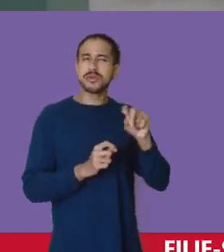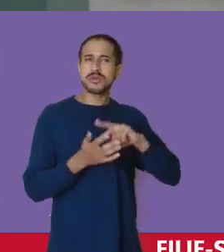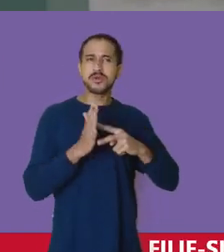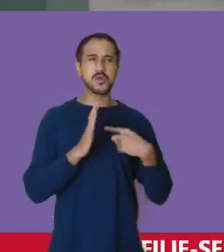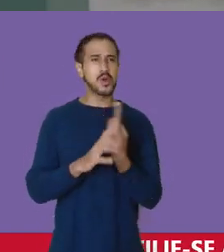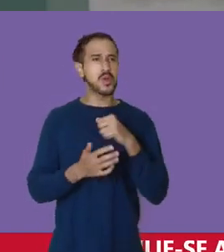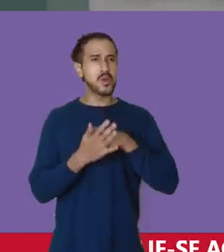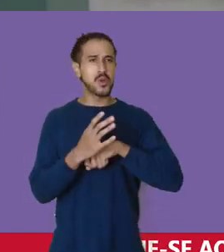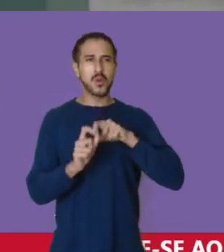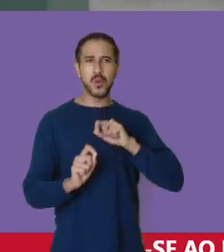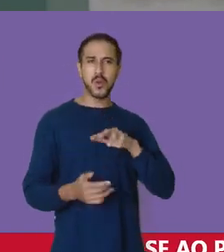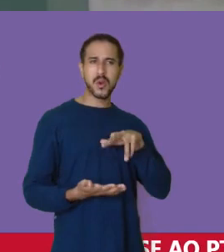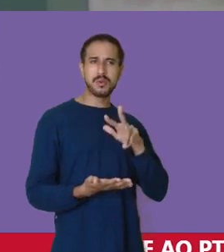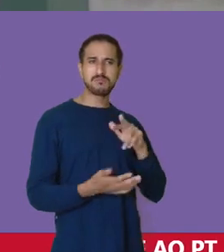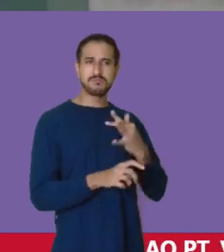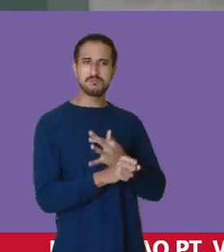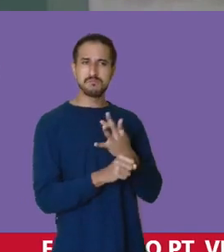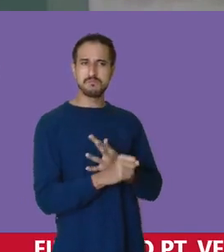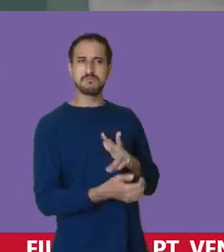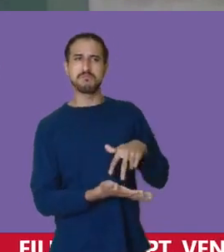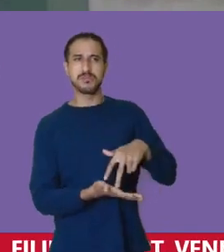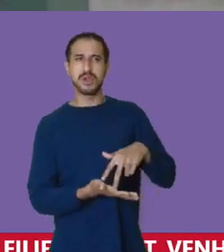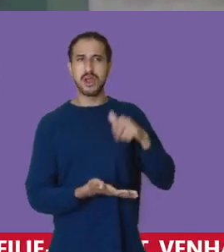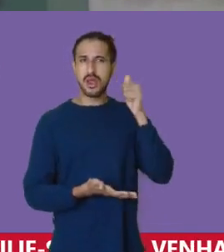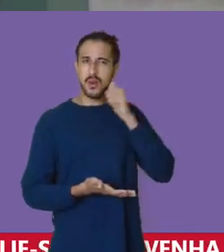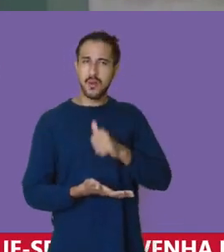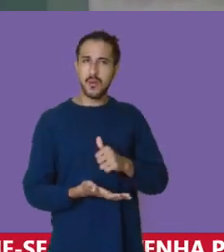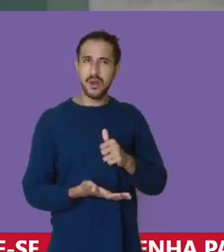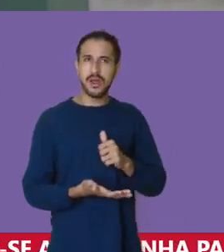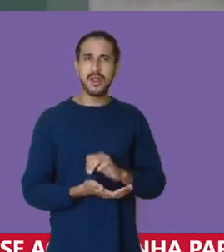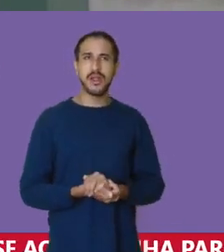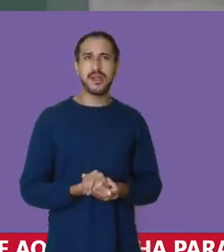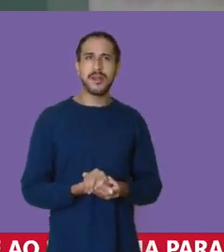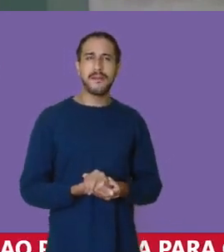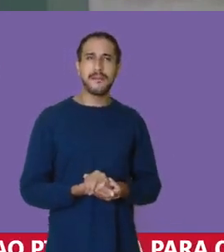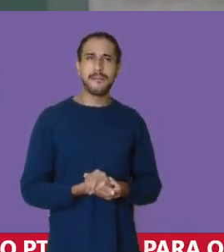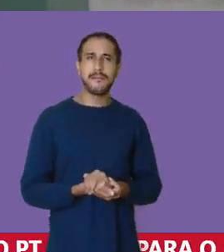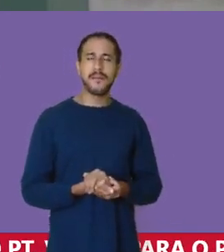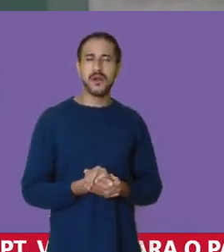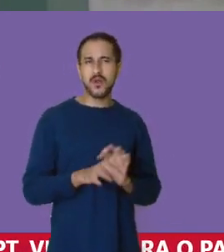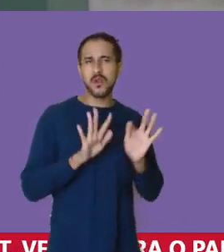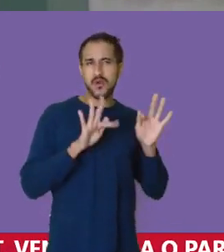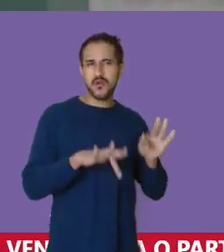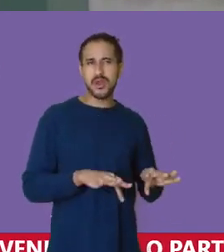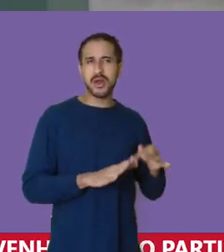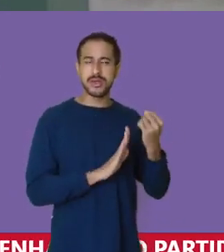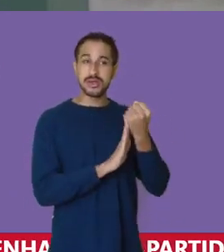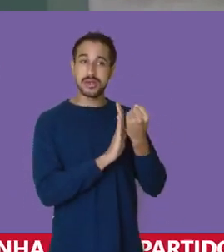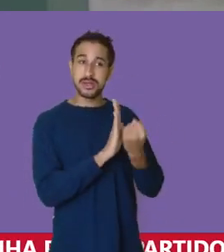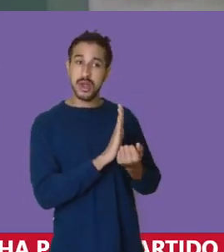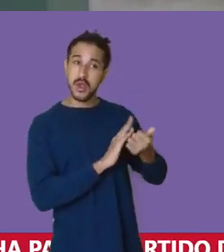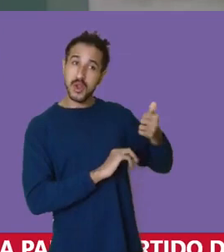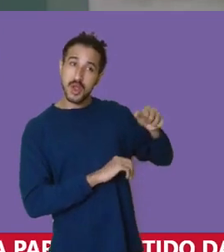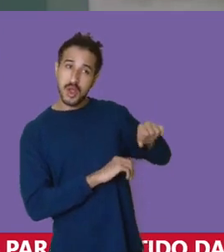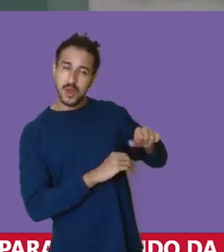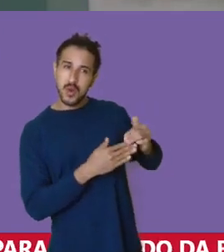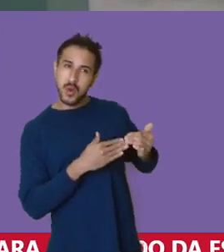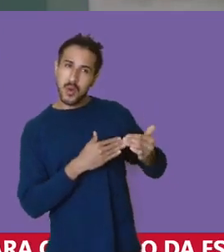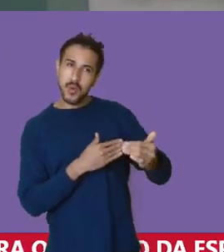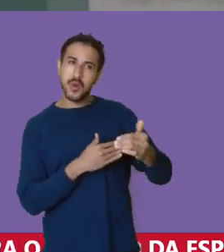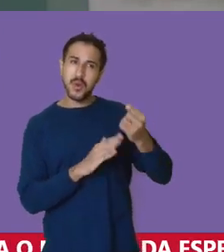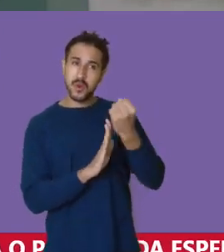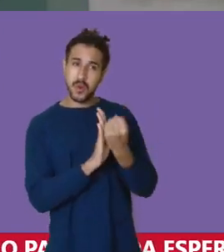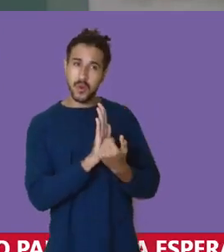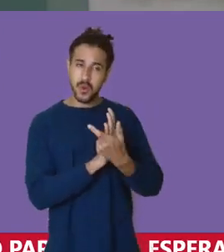as resistências das mulheres. E claro que a partir do final do século XIX, início do século